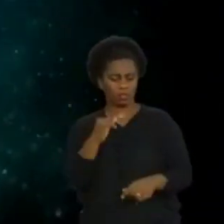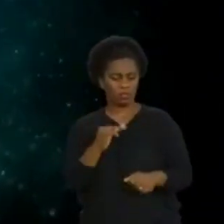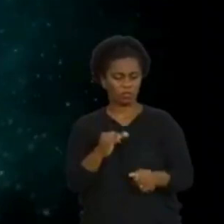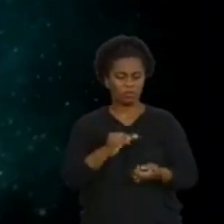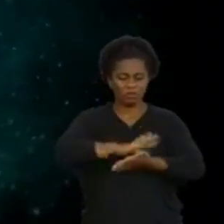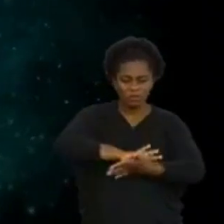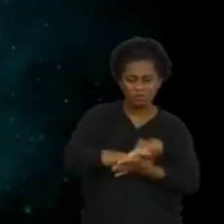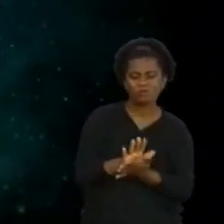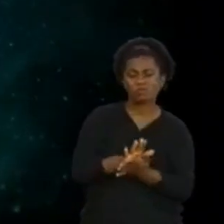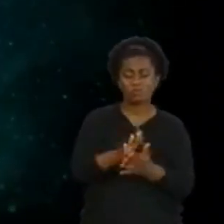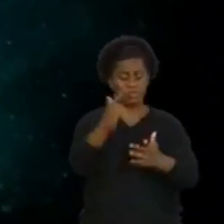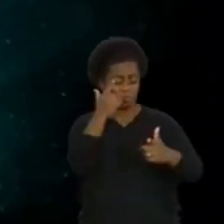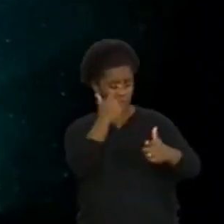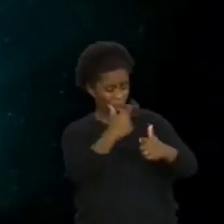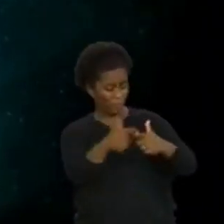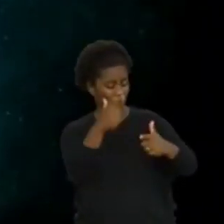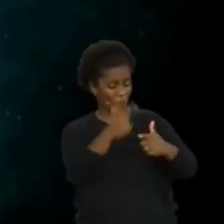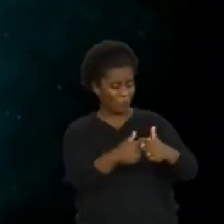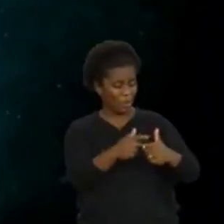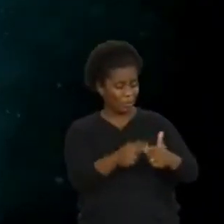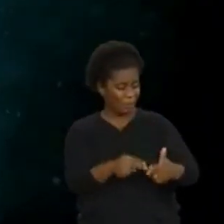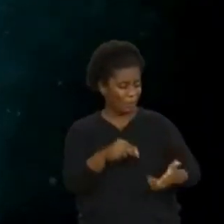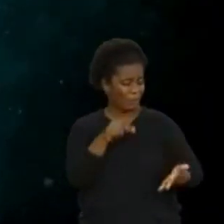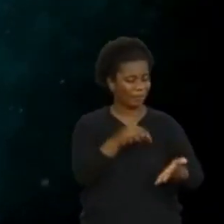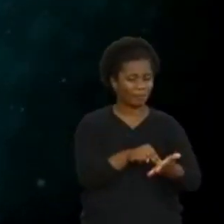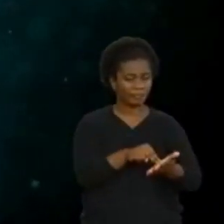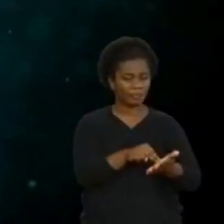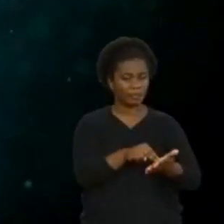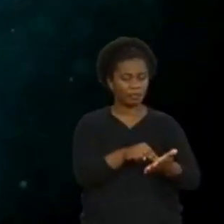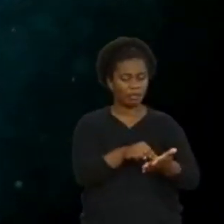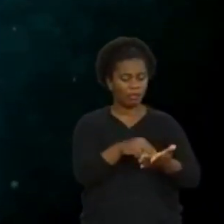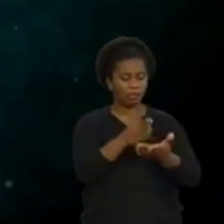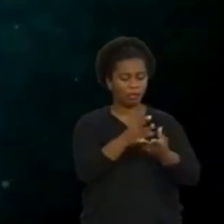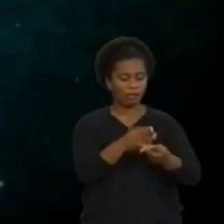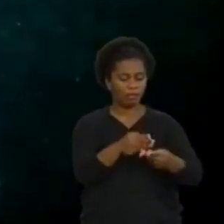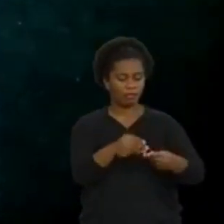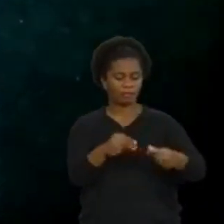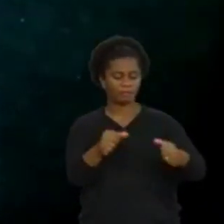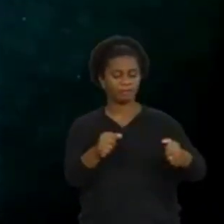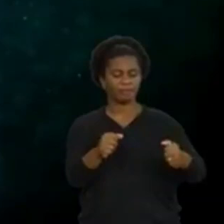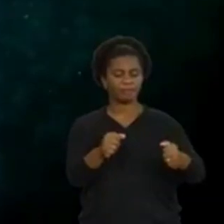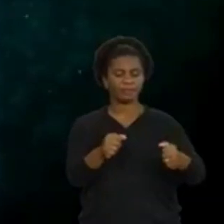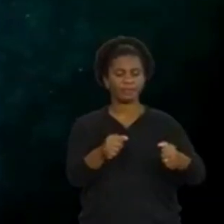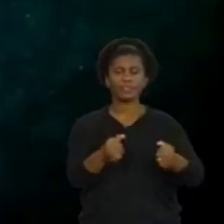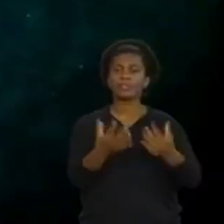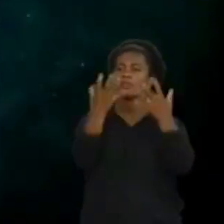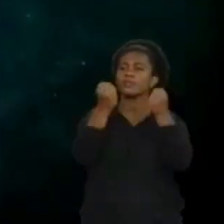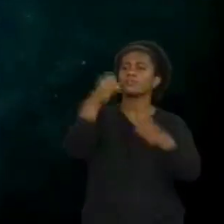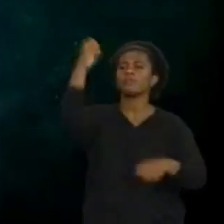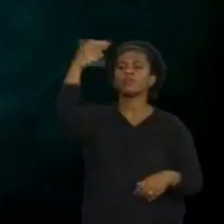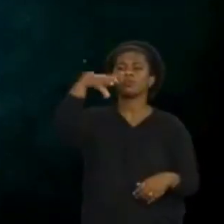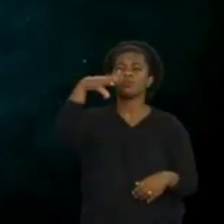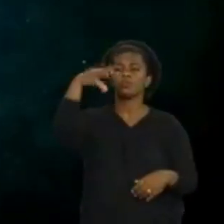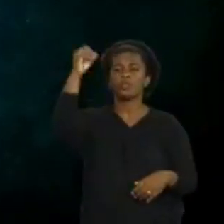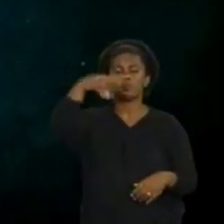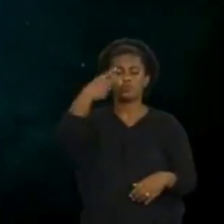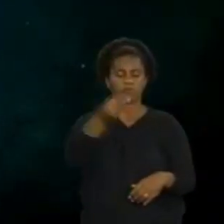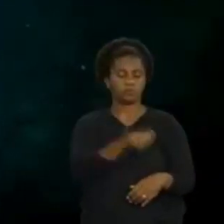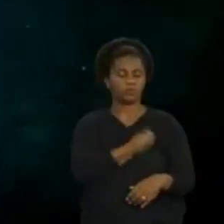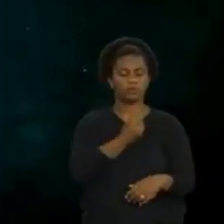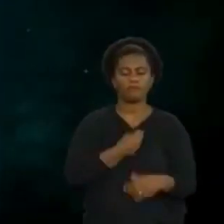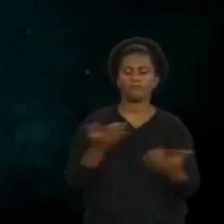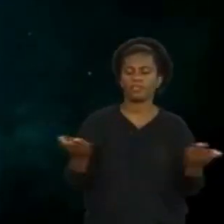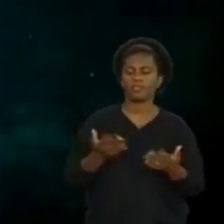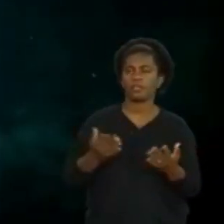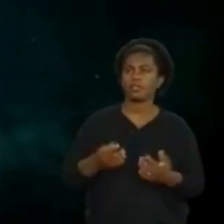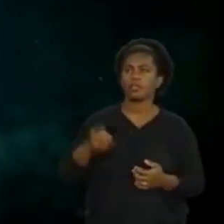hoje acompanhou essa criatura, some agora, receba luz. Chegue a luz na sua vida agora. Chegue luz